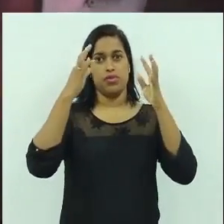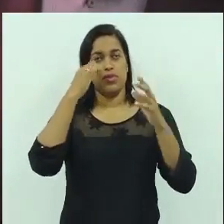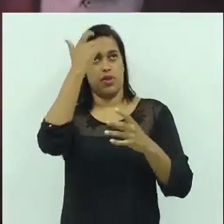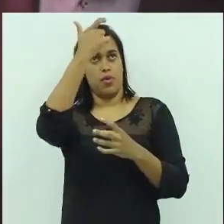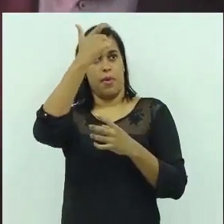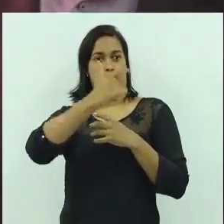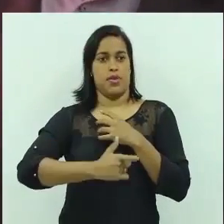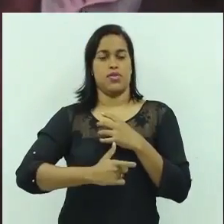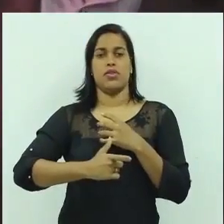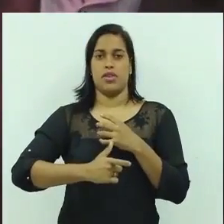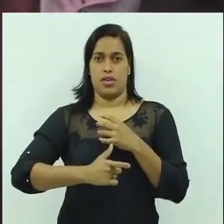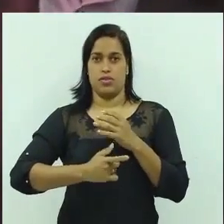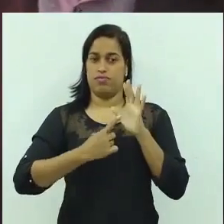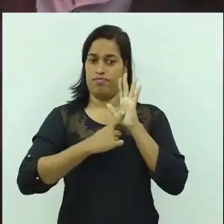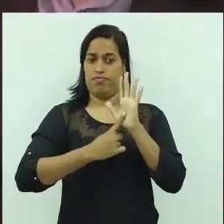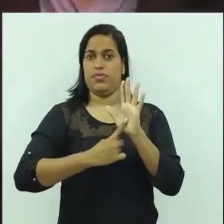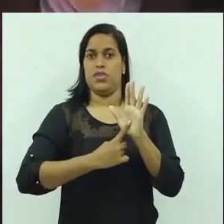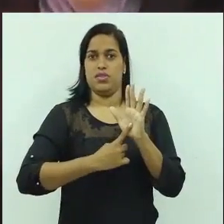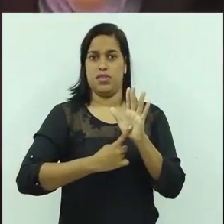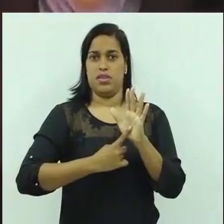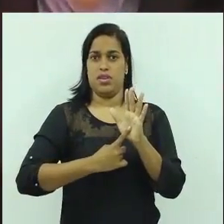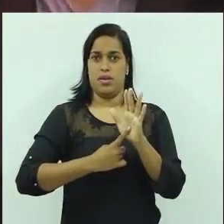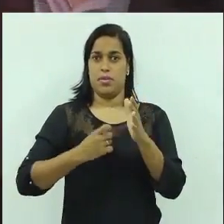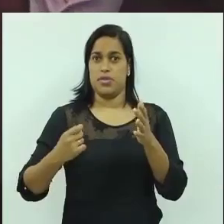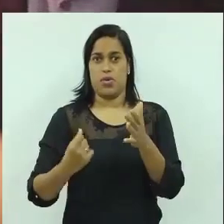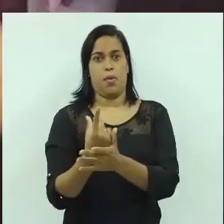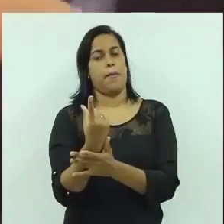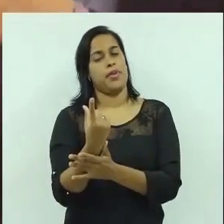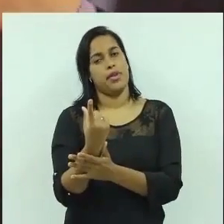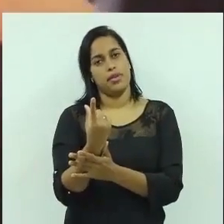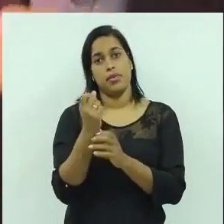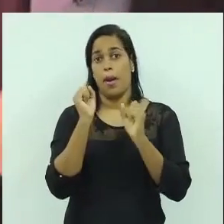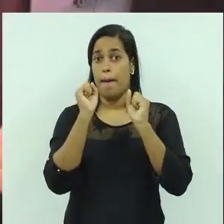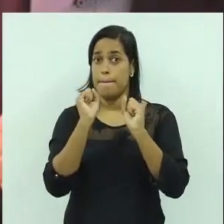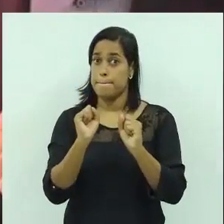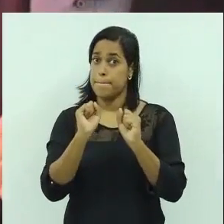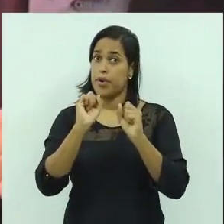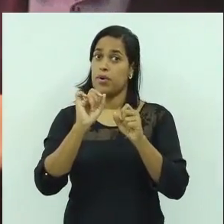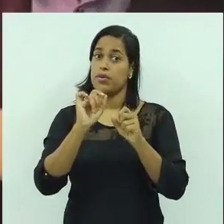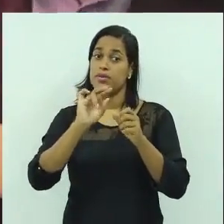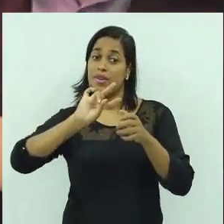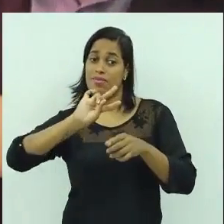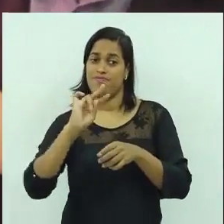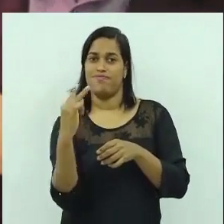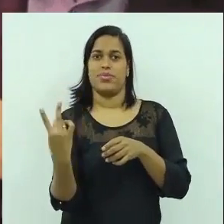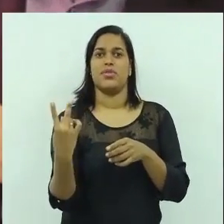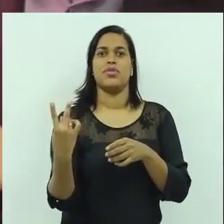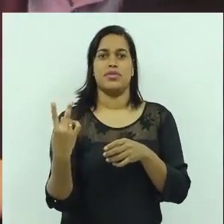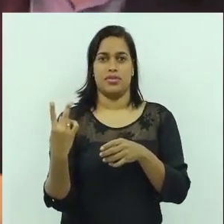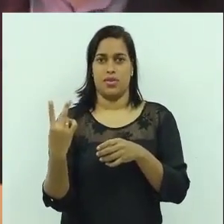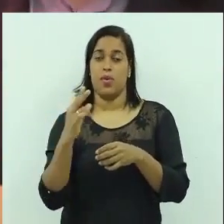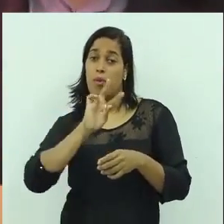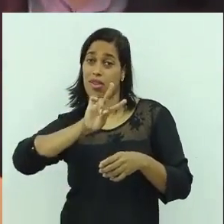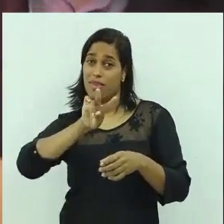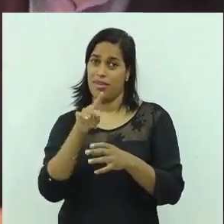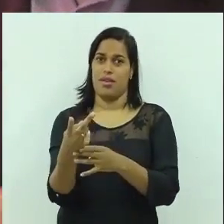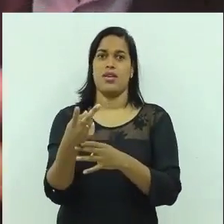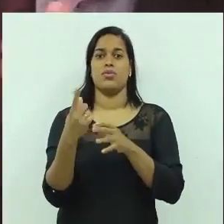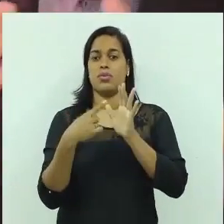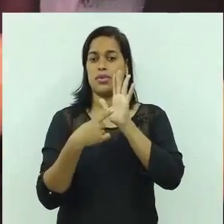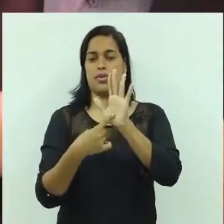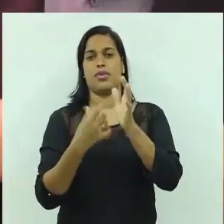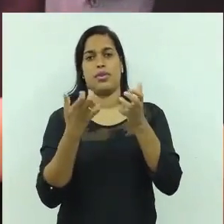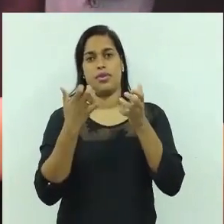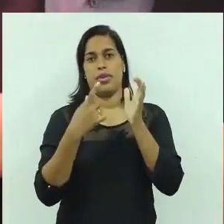o personagem que você vai criar para ser comprado, você pode até, de alguma forma, ser pego pelo justamente ao contrário.